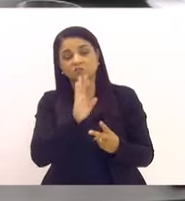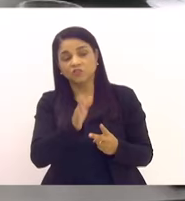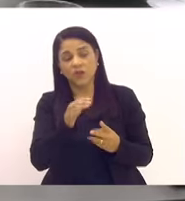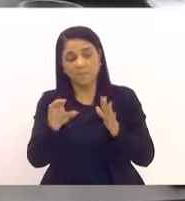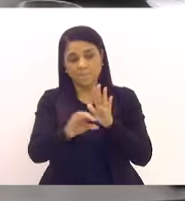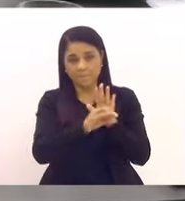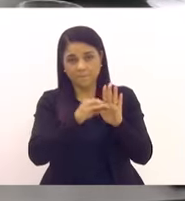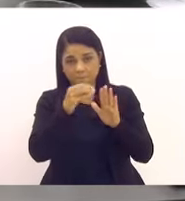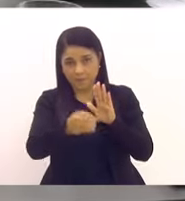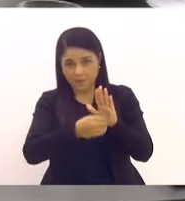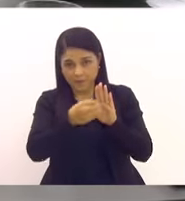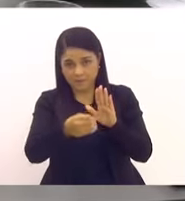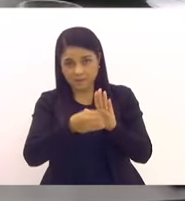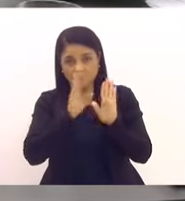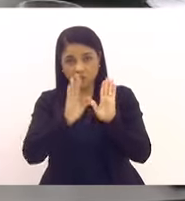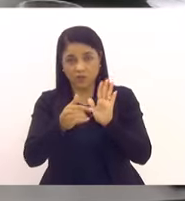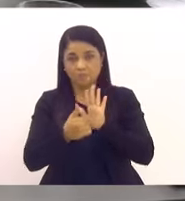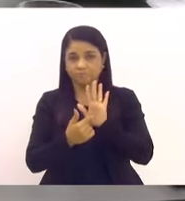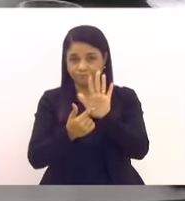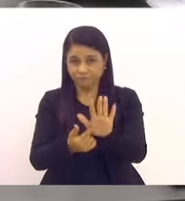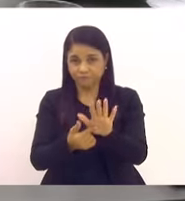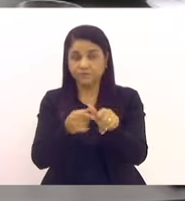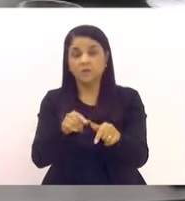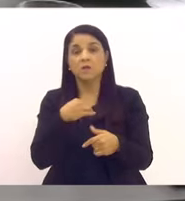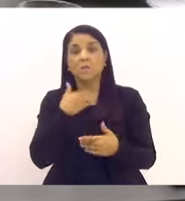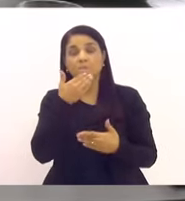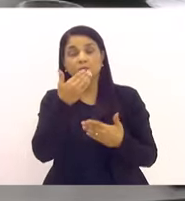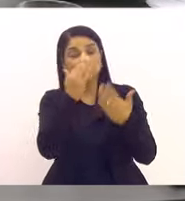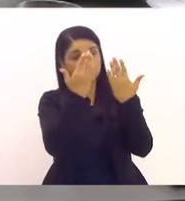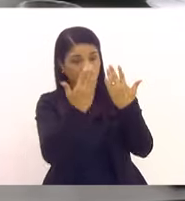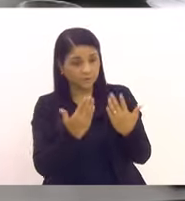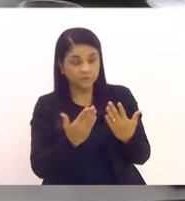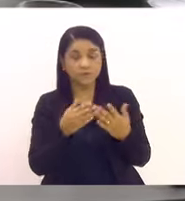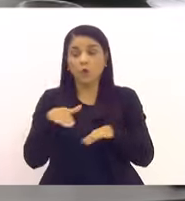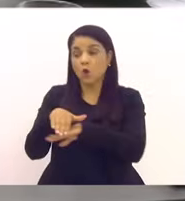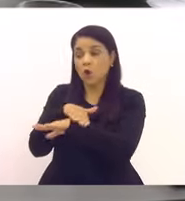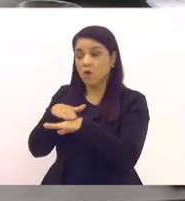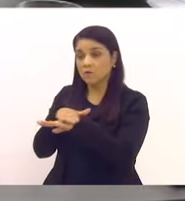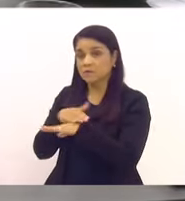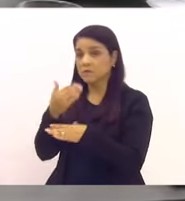parecer. E, posteriormente ao pedido de vista, eu falei com o deputado